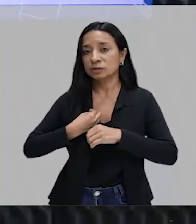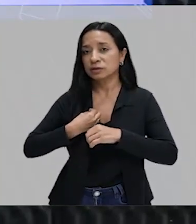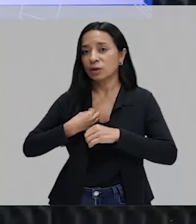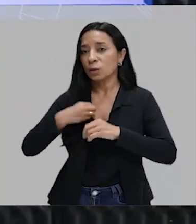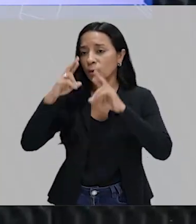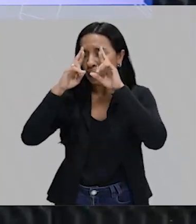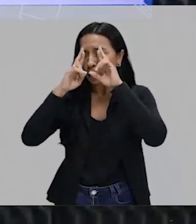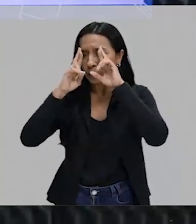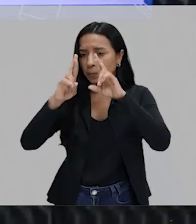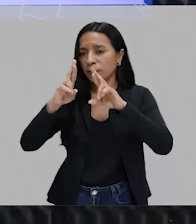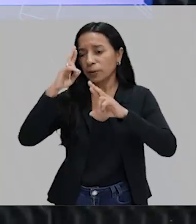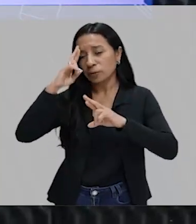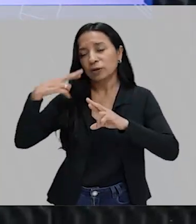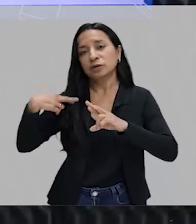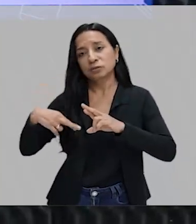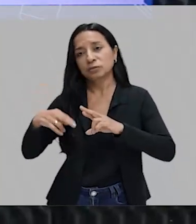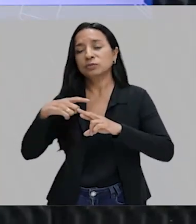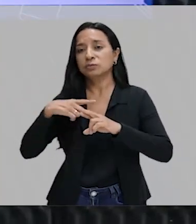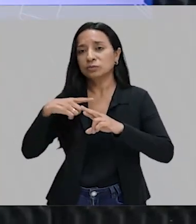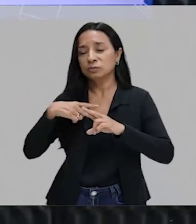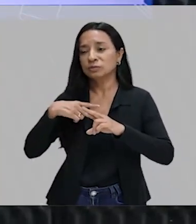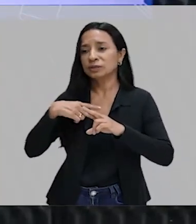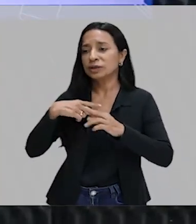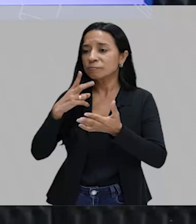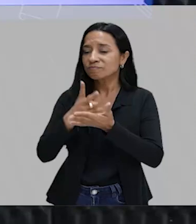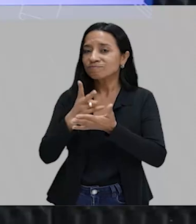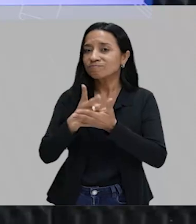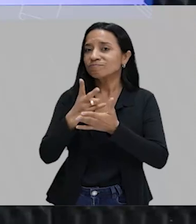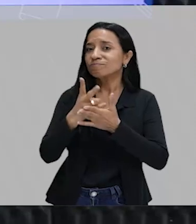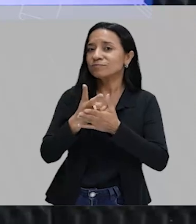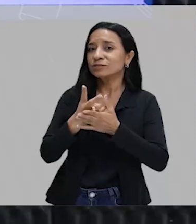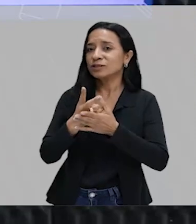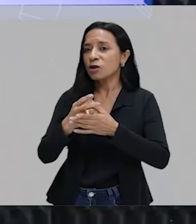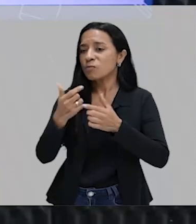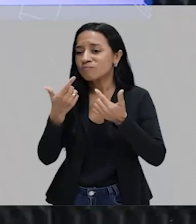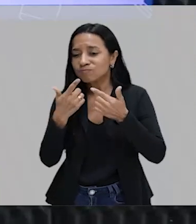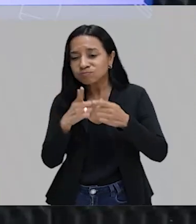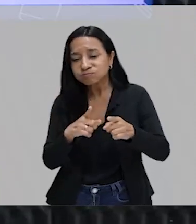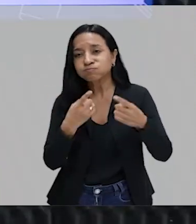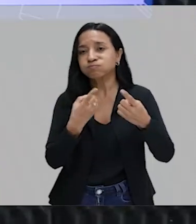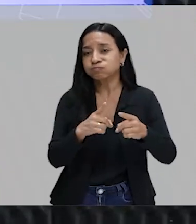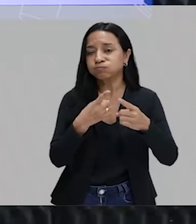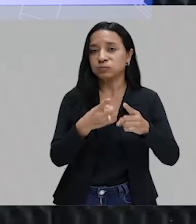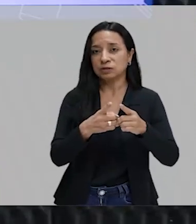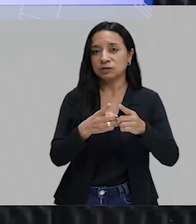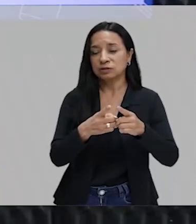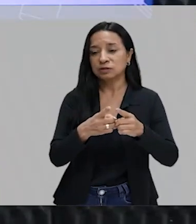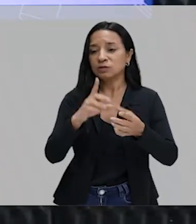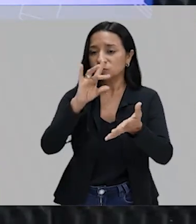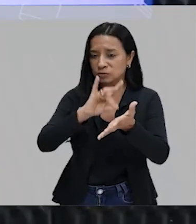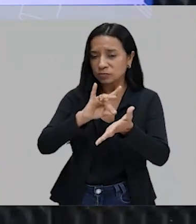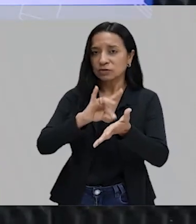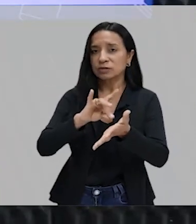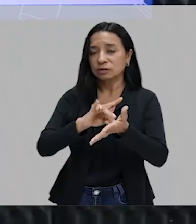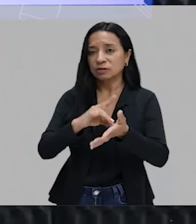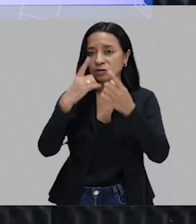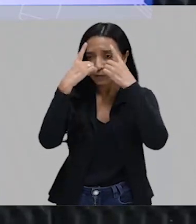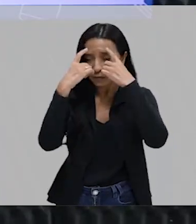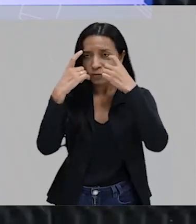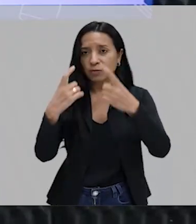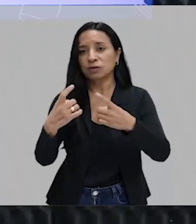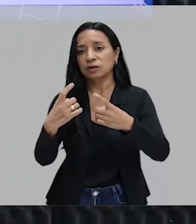nós temos, evidentemente, constantes ameaças terroristas, ameaças que vão se concretizar,